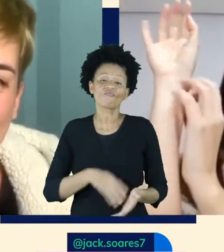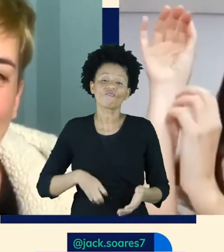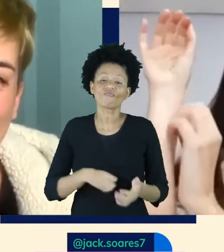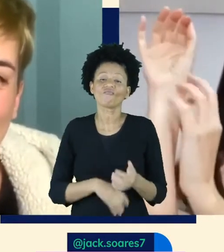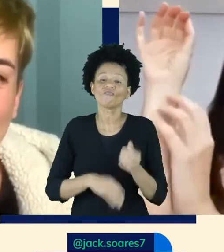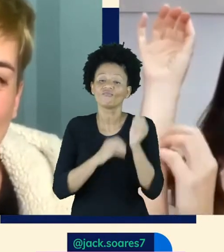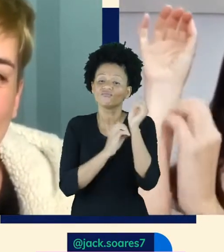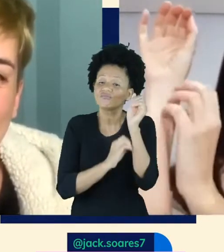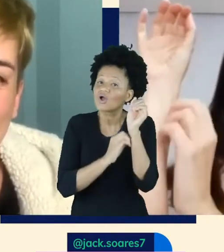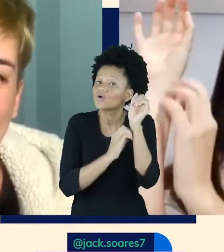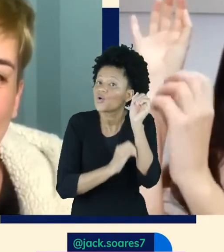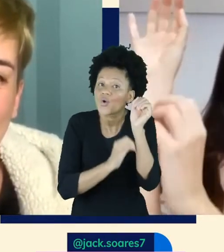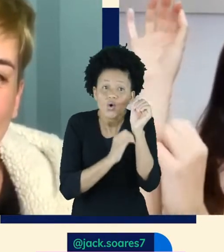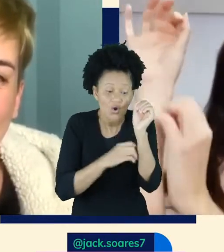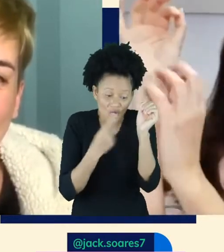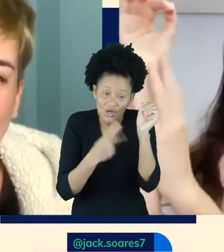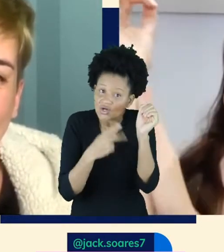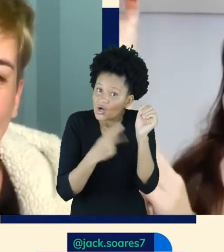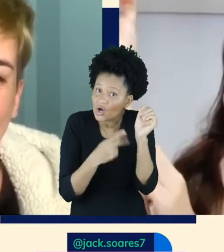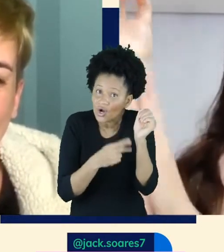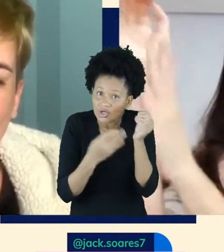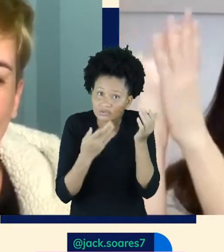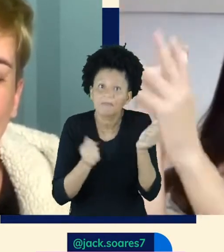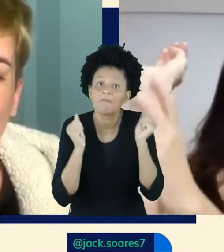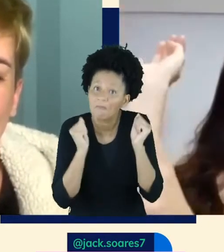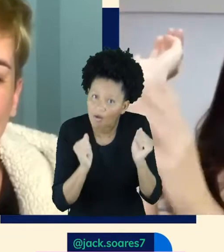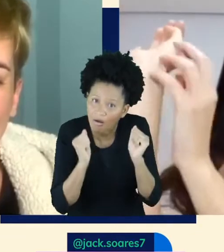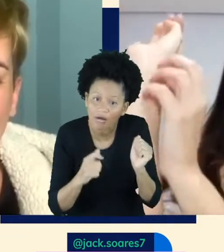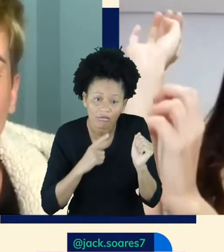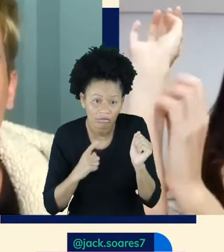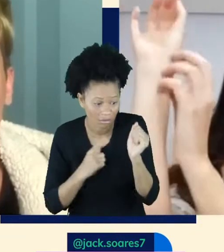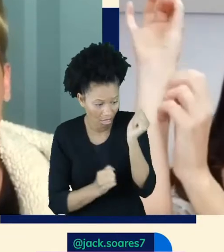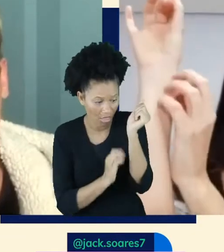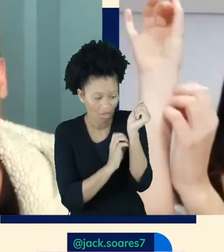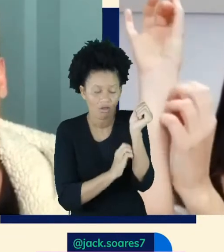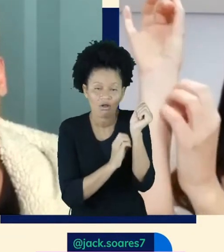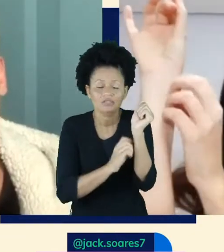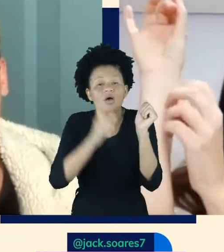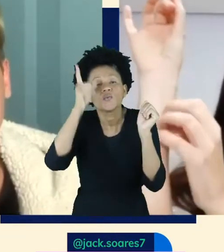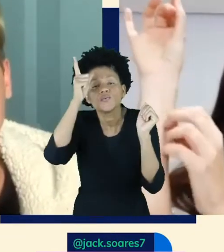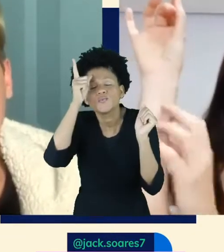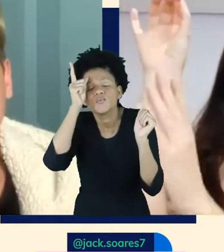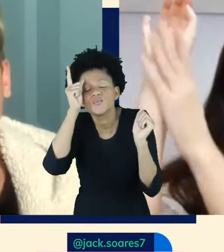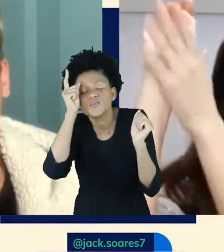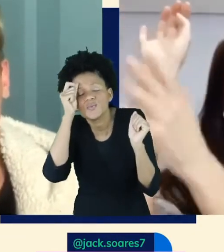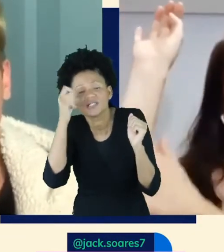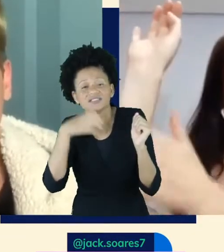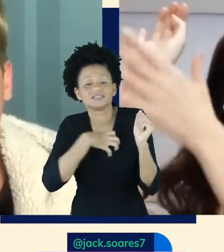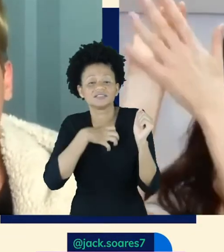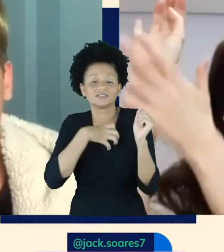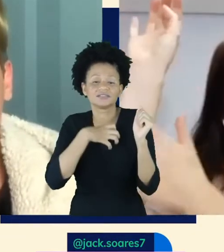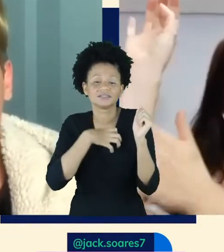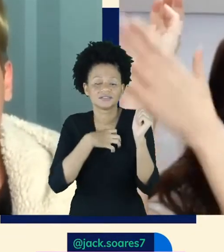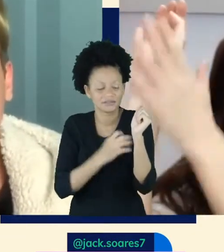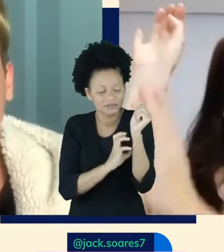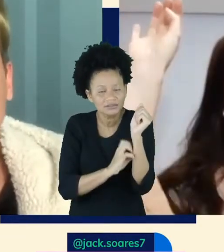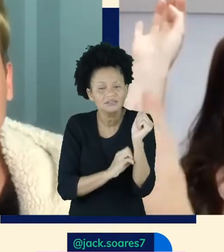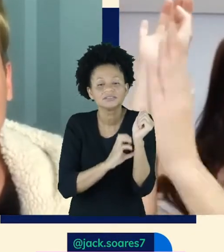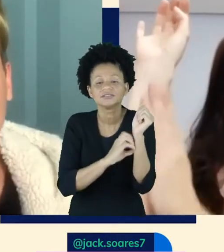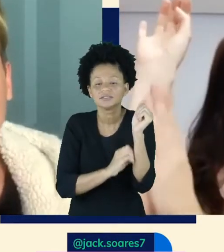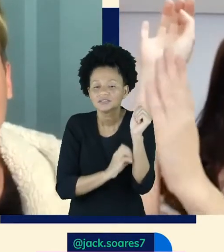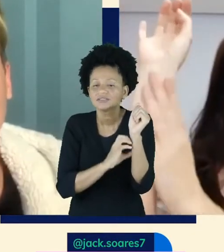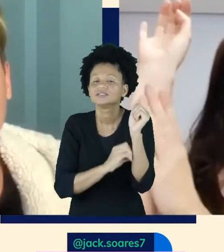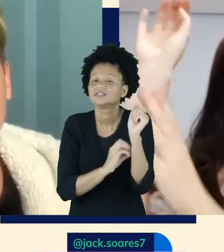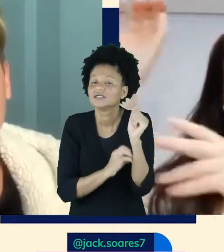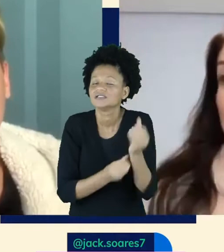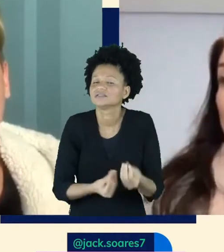quando a gente coça, na verdade a gente está aliviando, né, a sensação ali do comichão, e isso nos traz bem-estar quando a